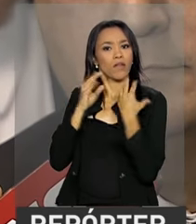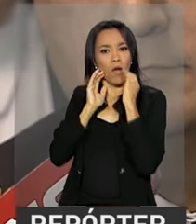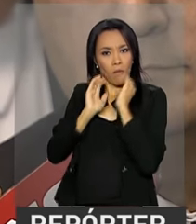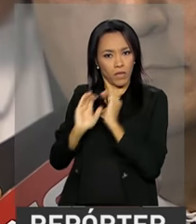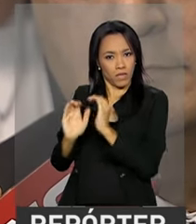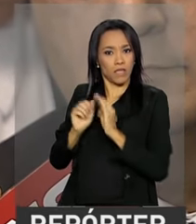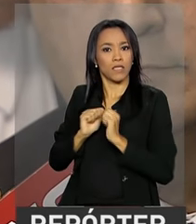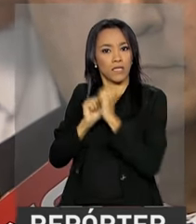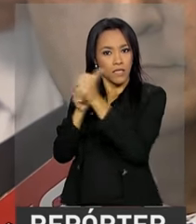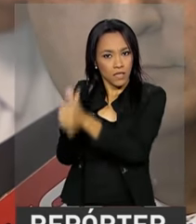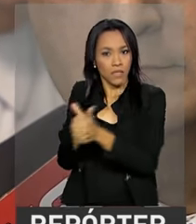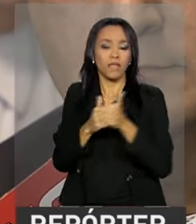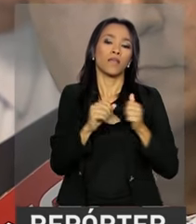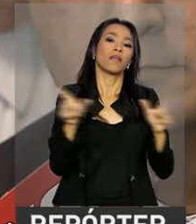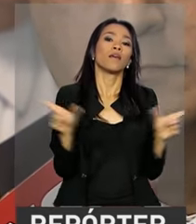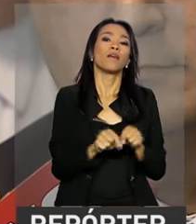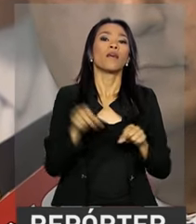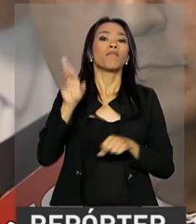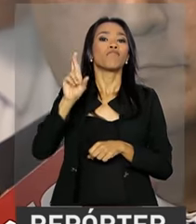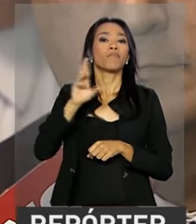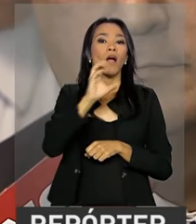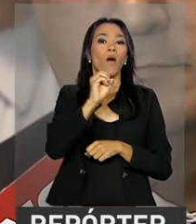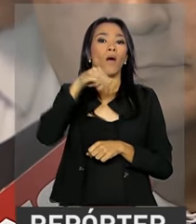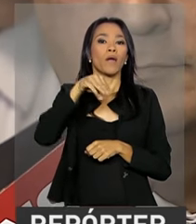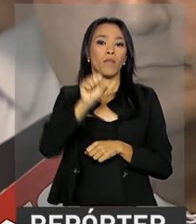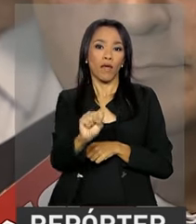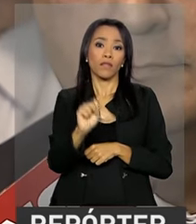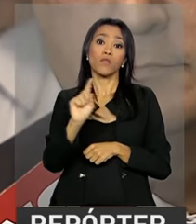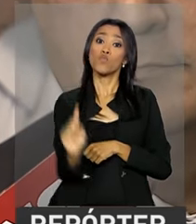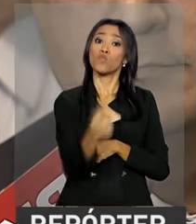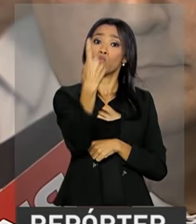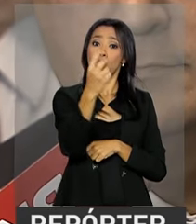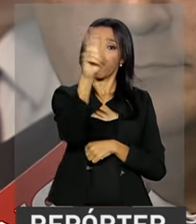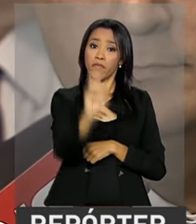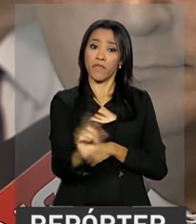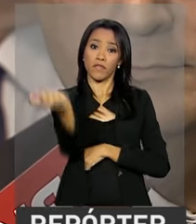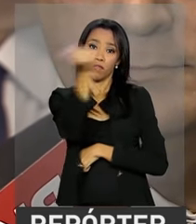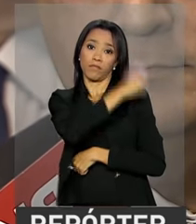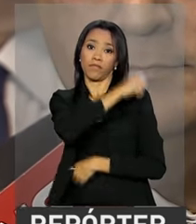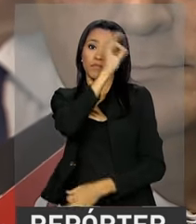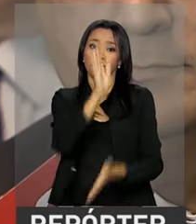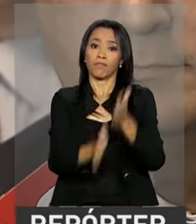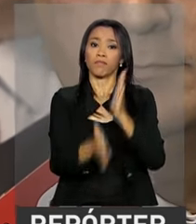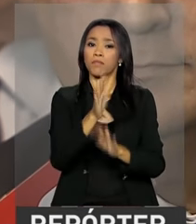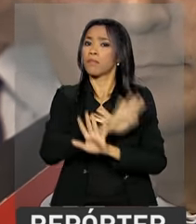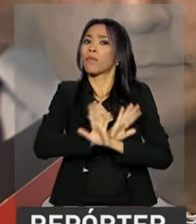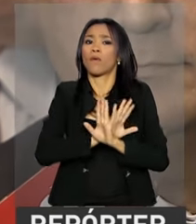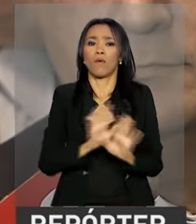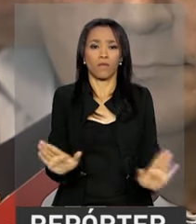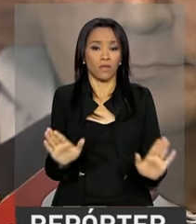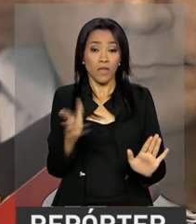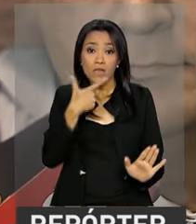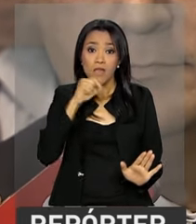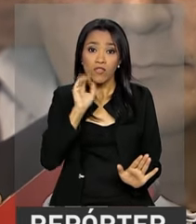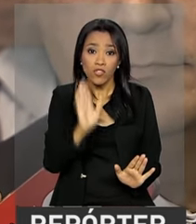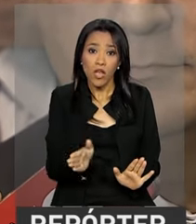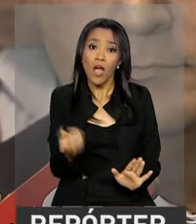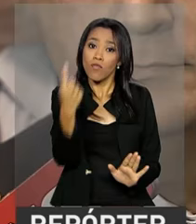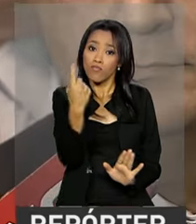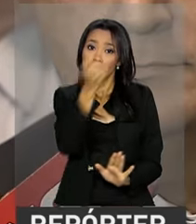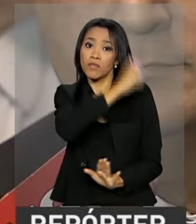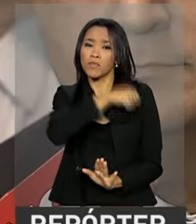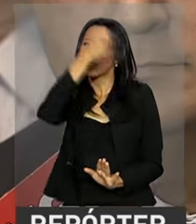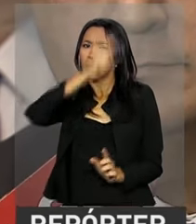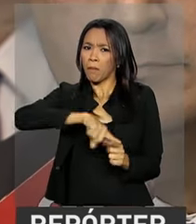mundo que é uma dose única da vacina de febre amarela para todo o risco porque já tomou alguma dose